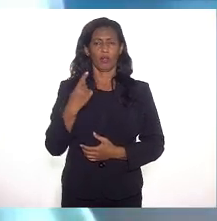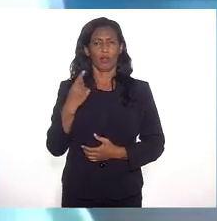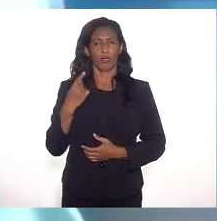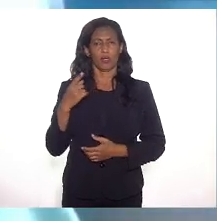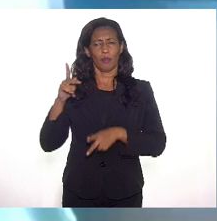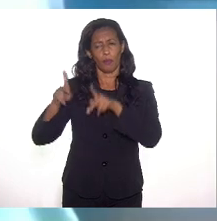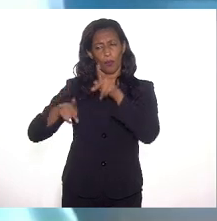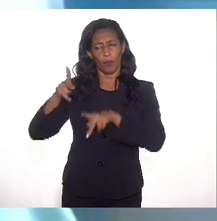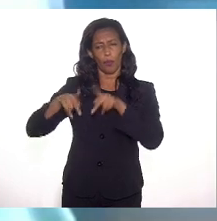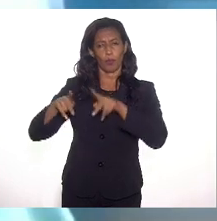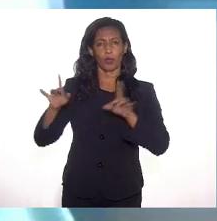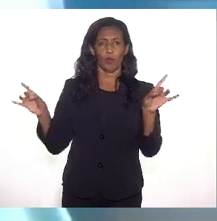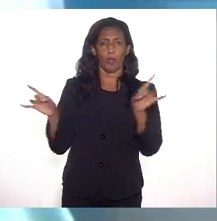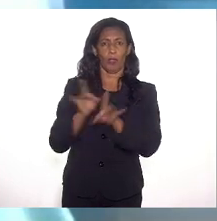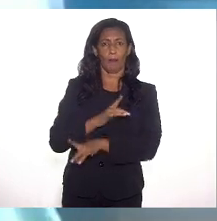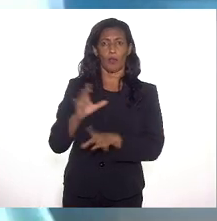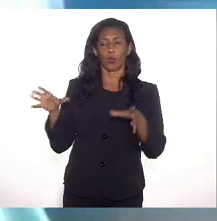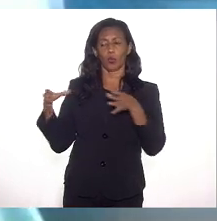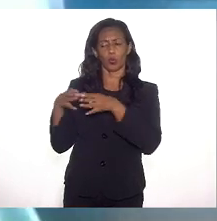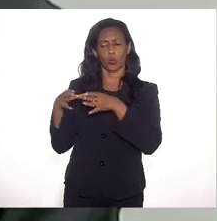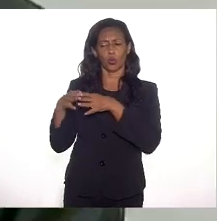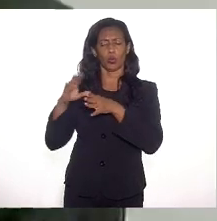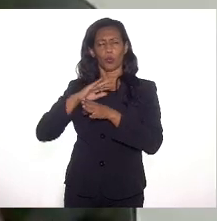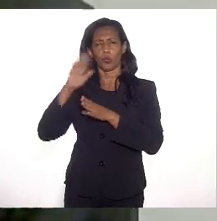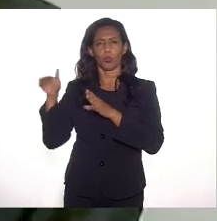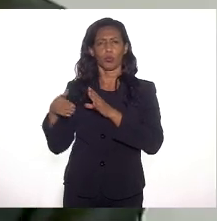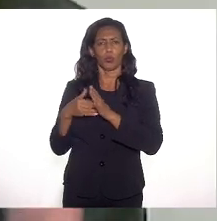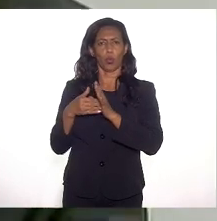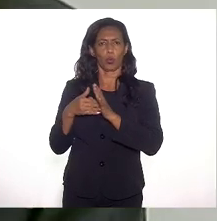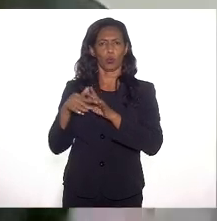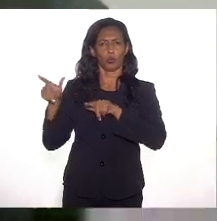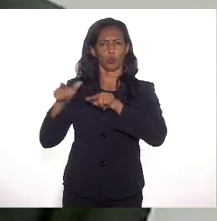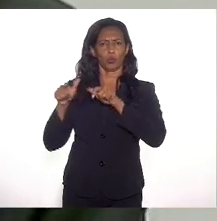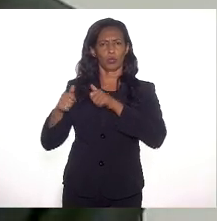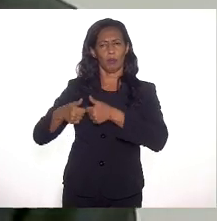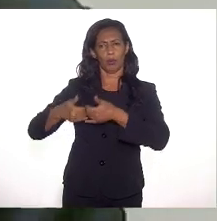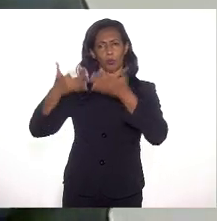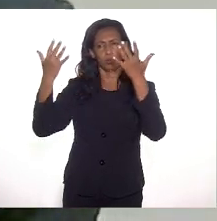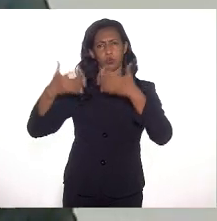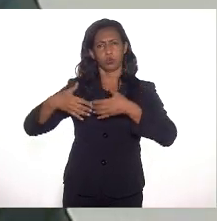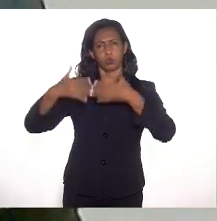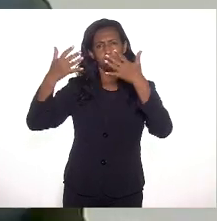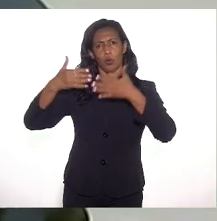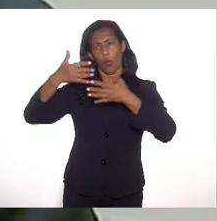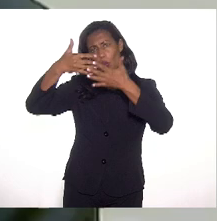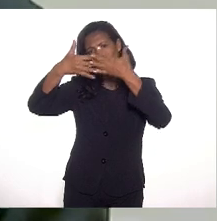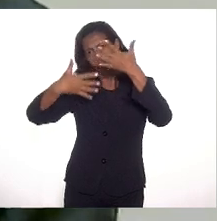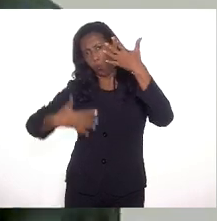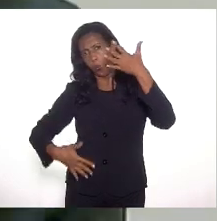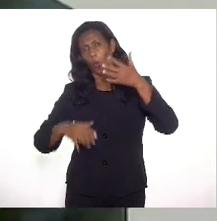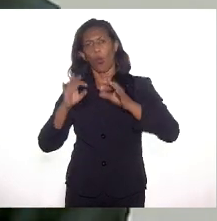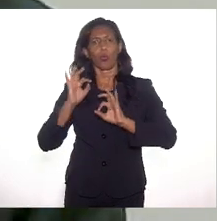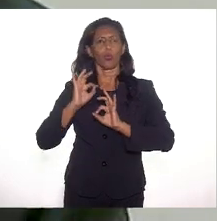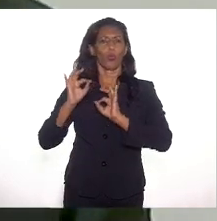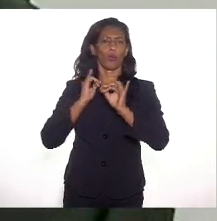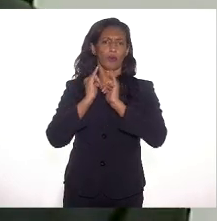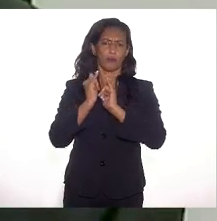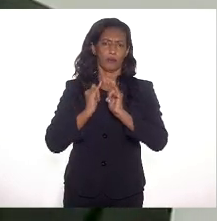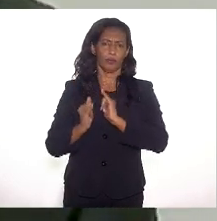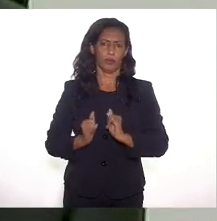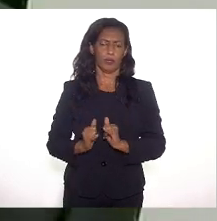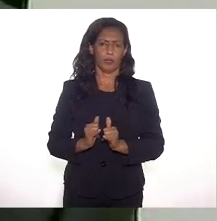Está disponível no grupo de deputados toda a apresentação oficial com todos os dados do programa Super RJ para os